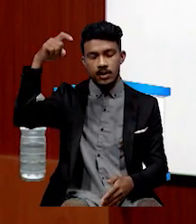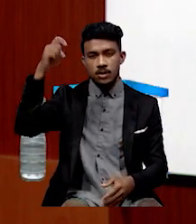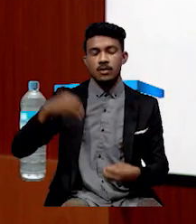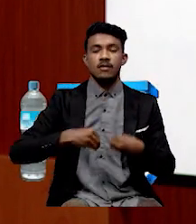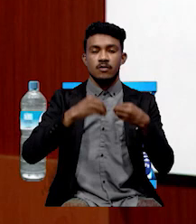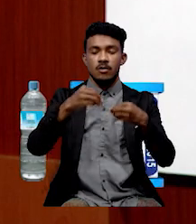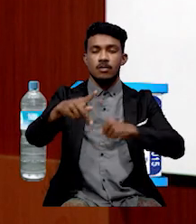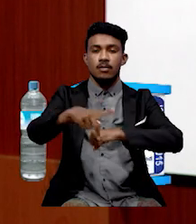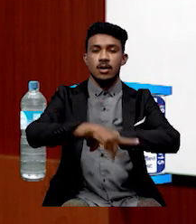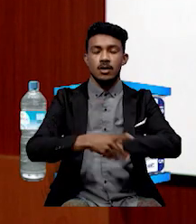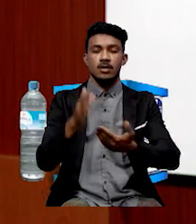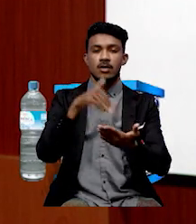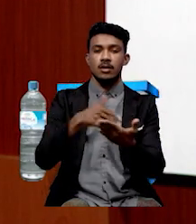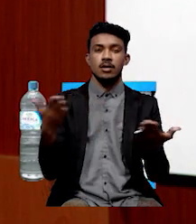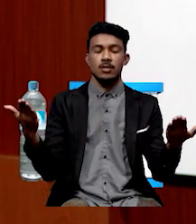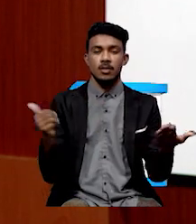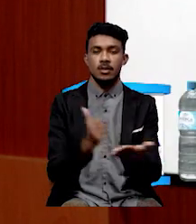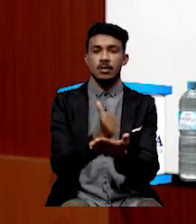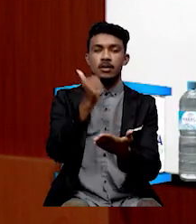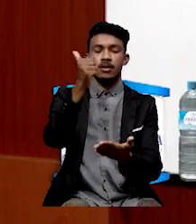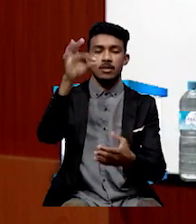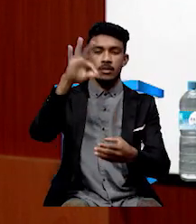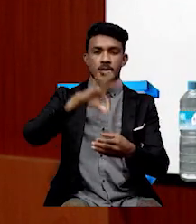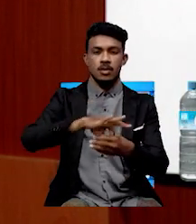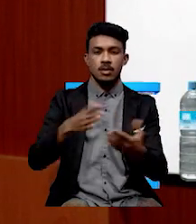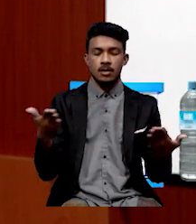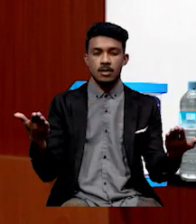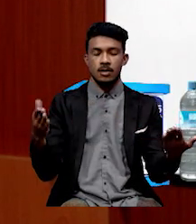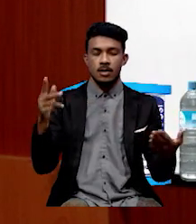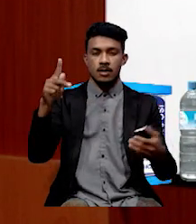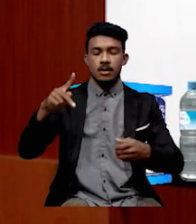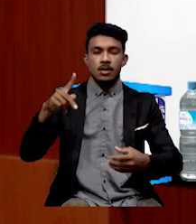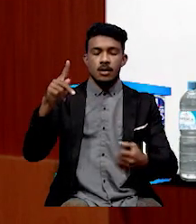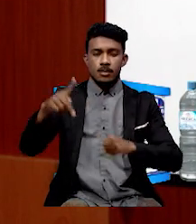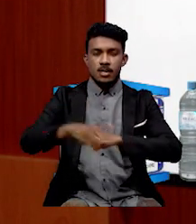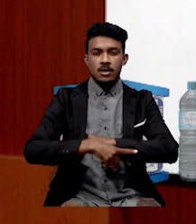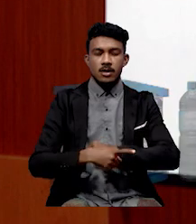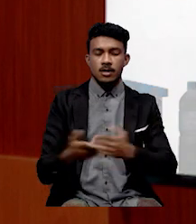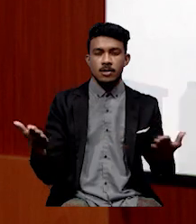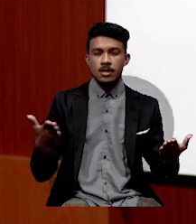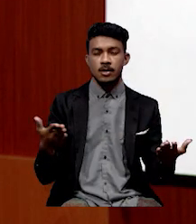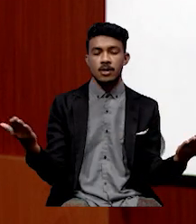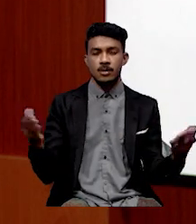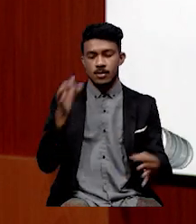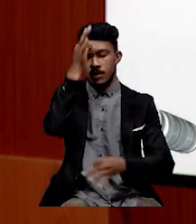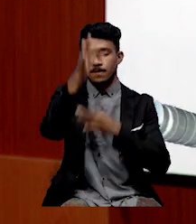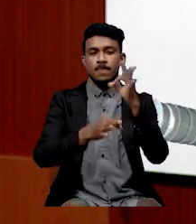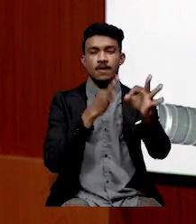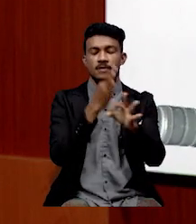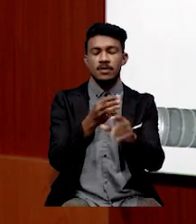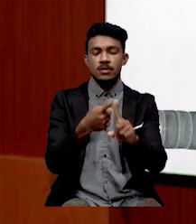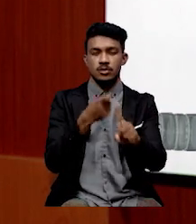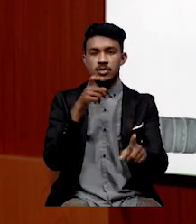partido da nebe que mais votado, Partido da nebe que ukun, partido da nebe que povo for confiança ba. Para atu no